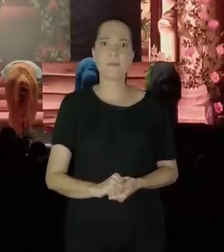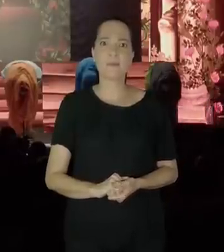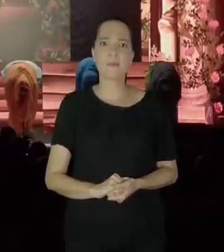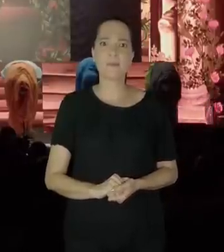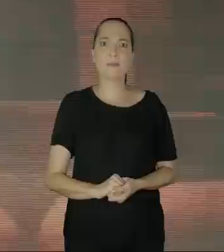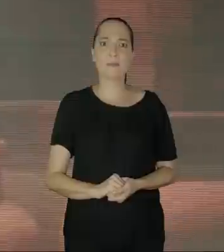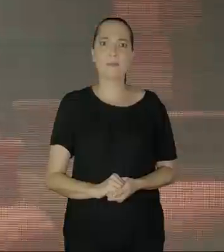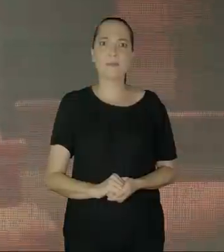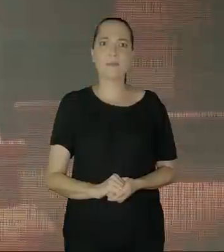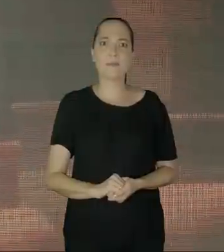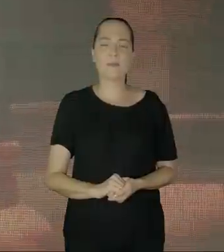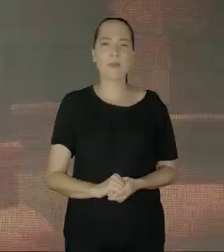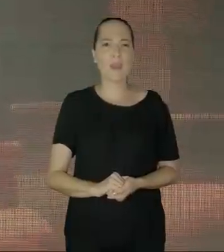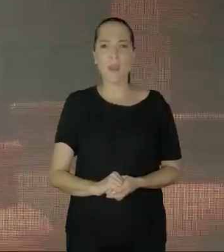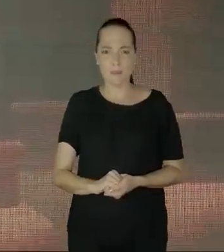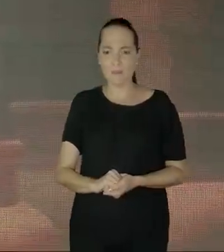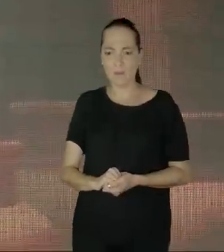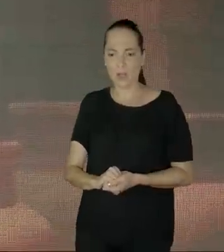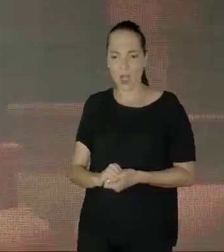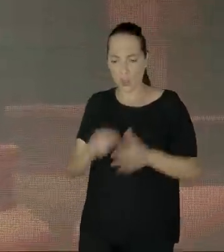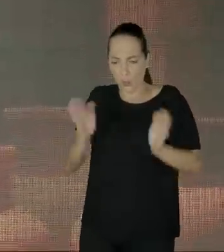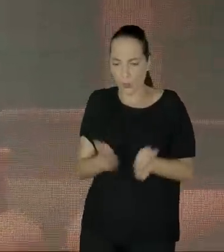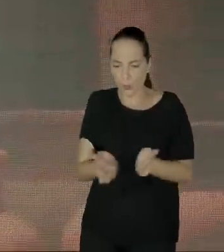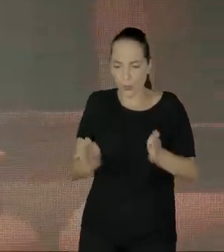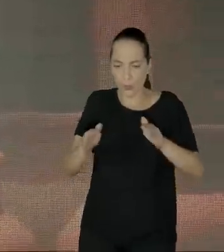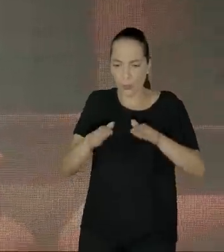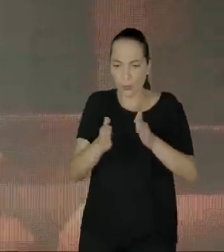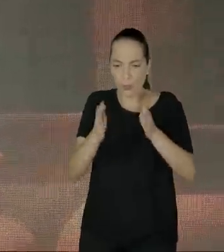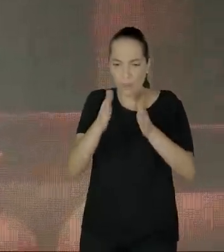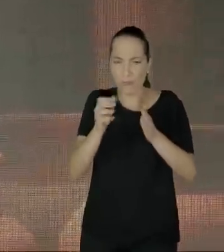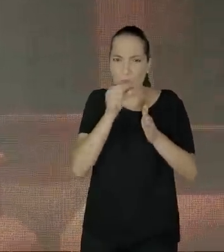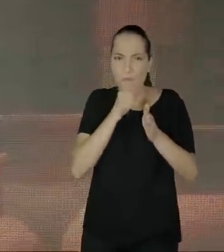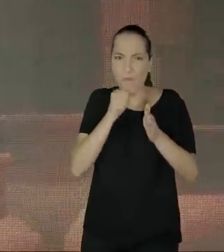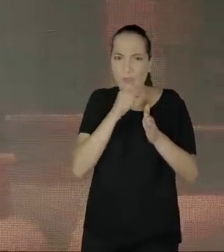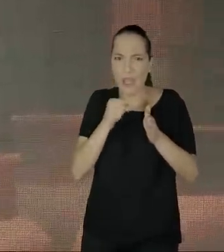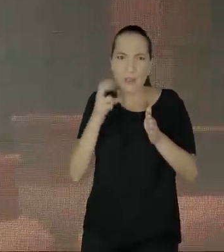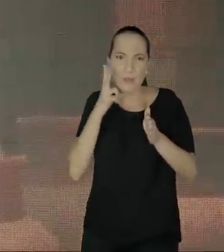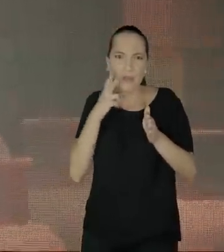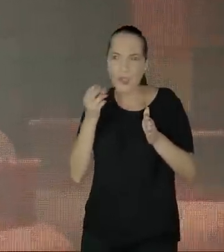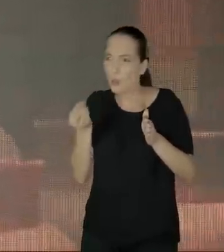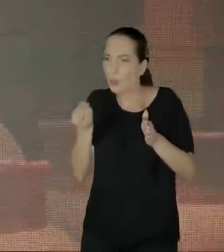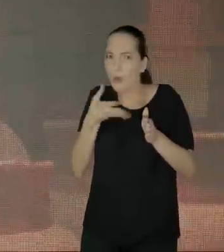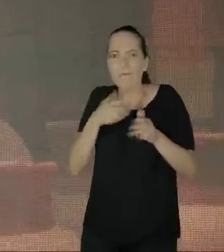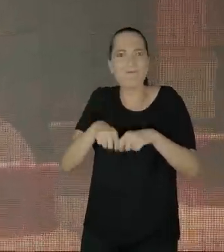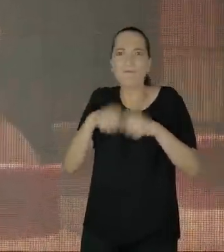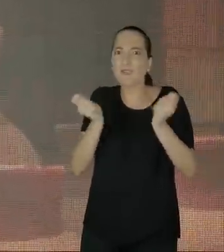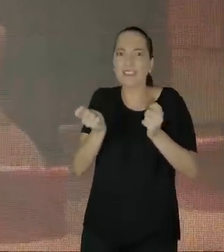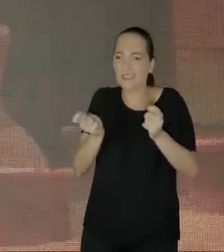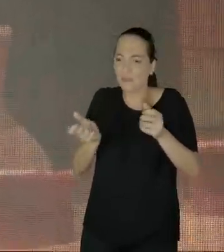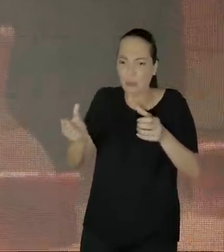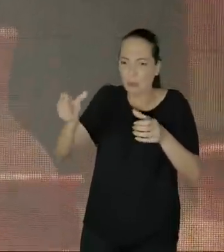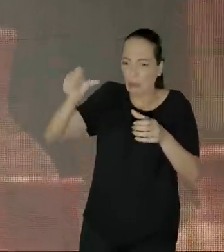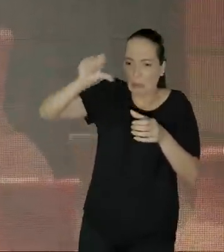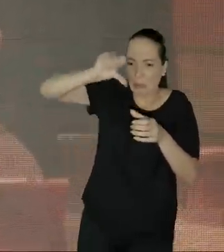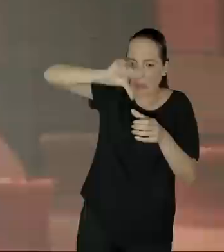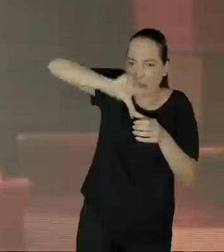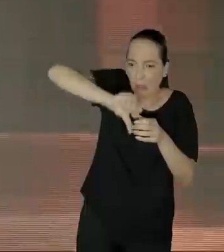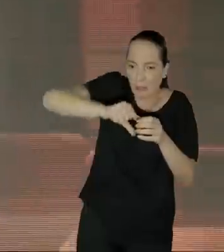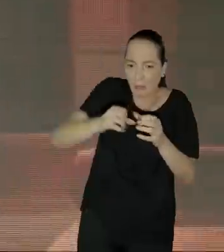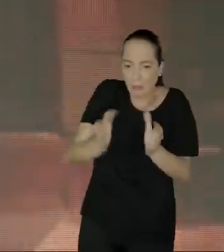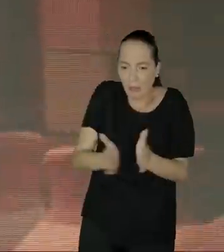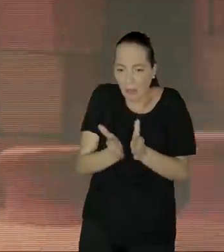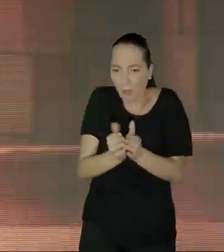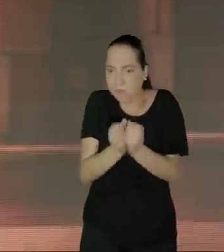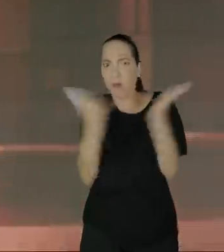Ninguém põe vinho novo em odres velhos. Se alguém fizer isso, os odres se arrebentam. O vinho